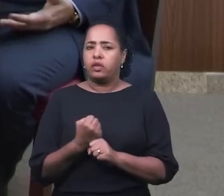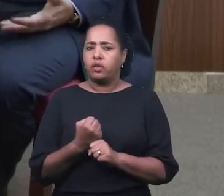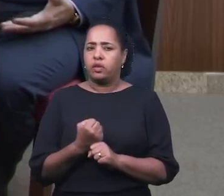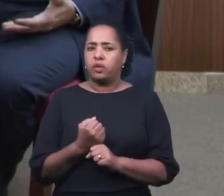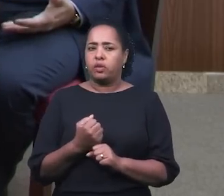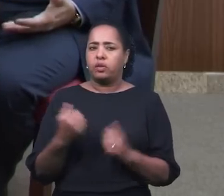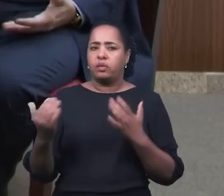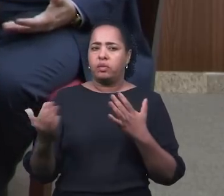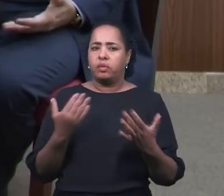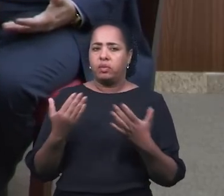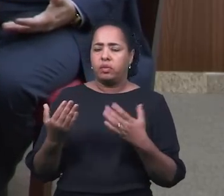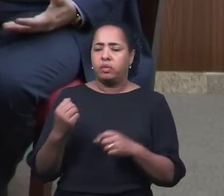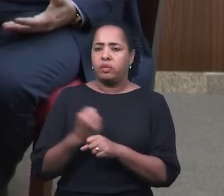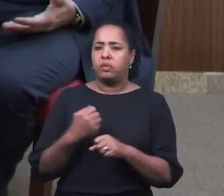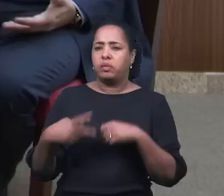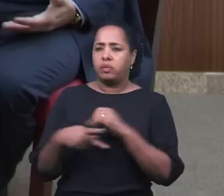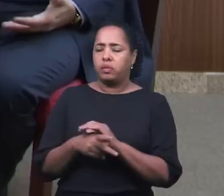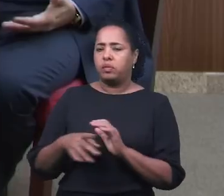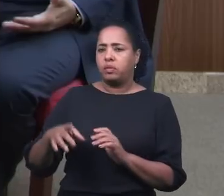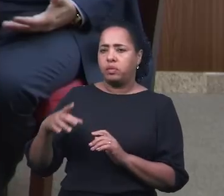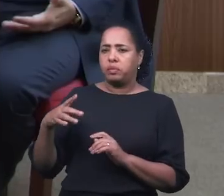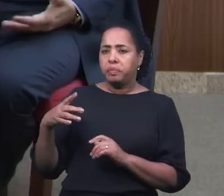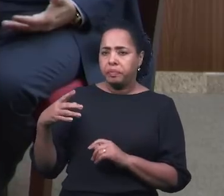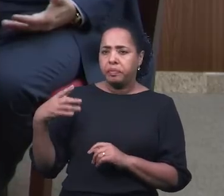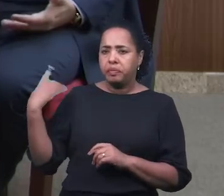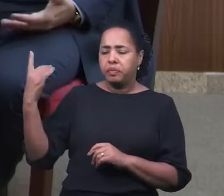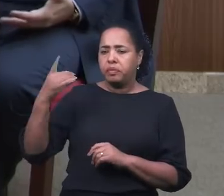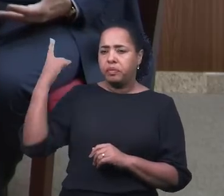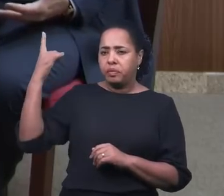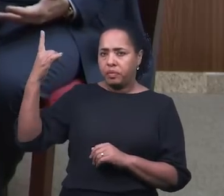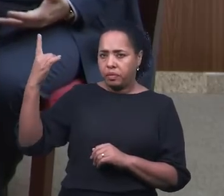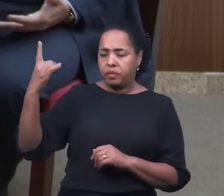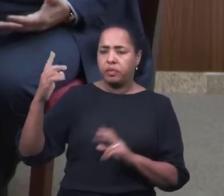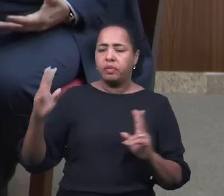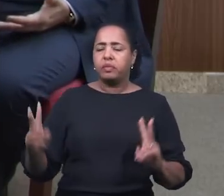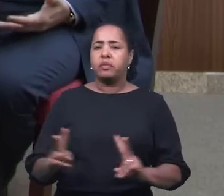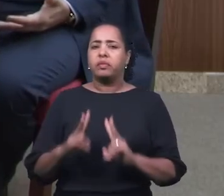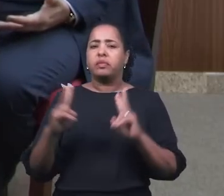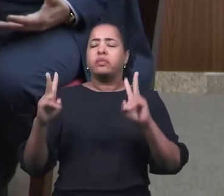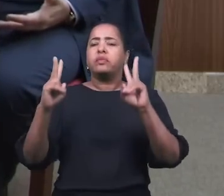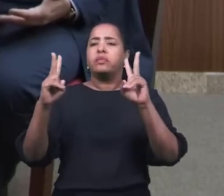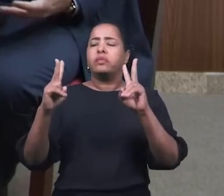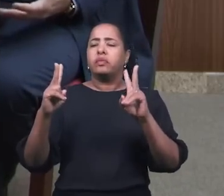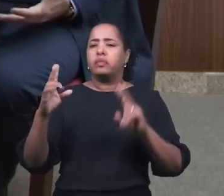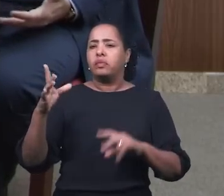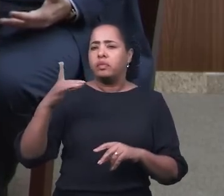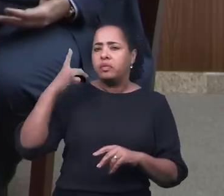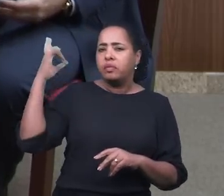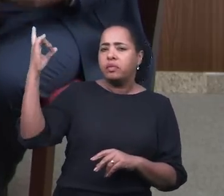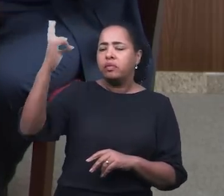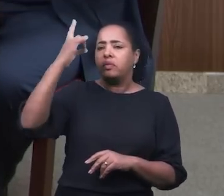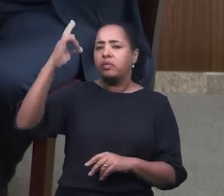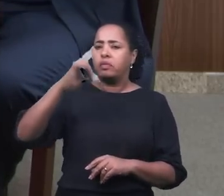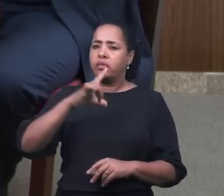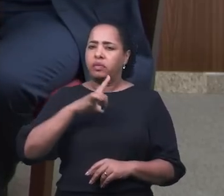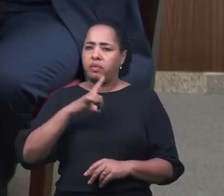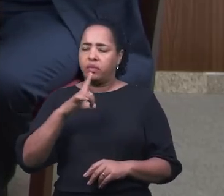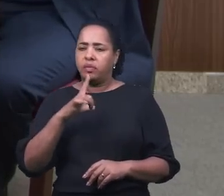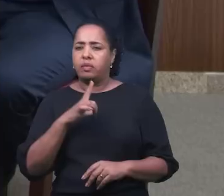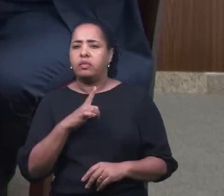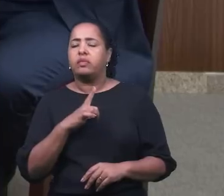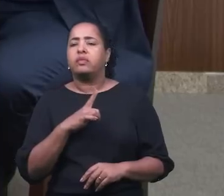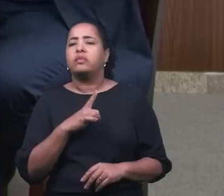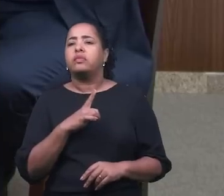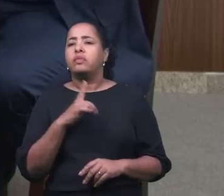é tipo da obra de Davi. Então, as grandes vitórias que Davi teve, as vitórias, como a